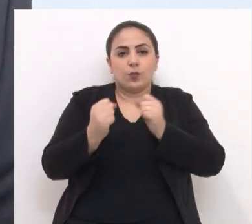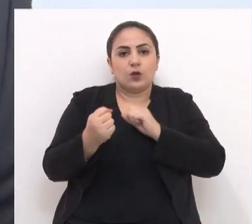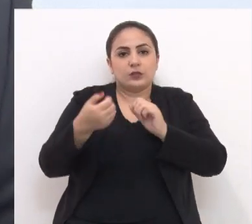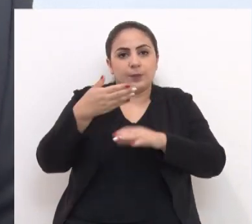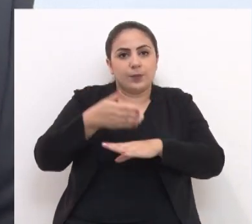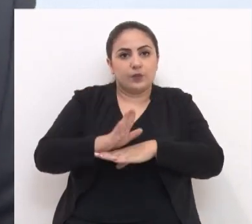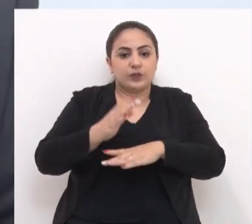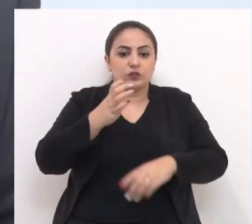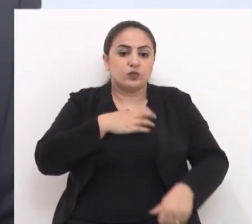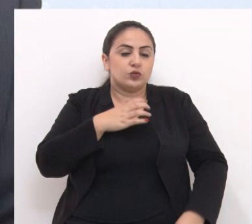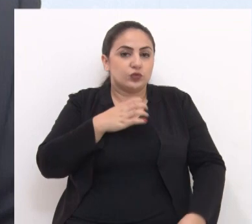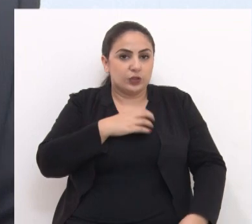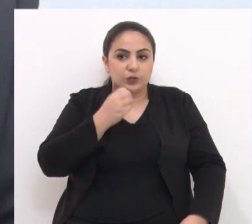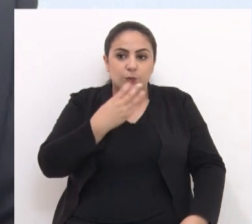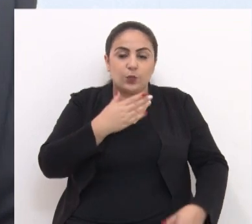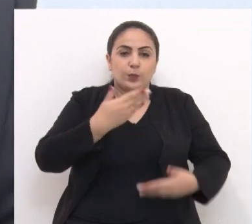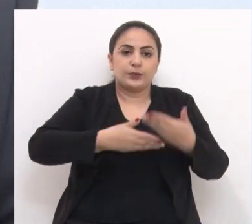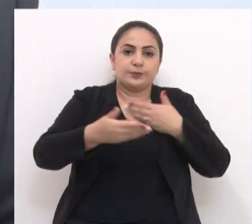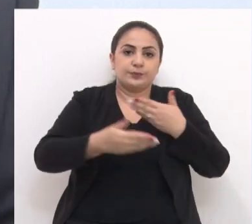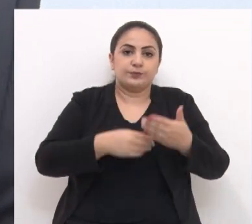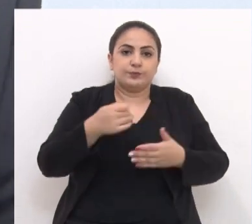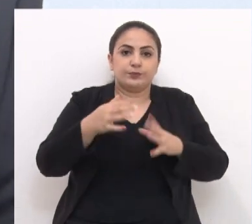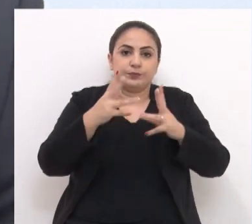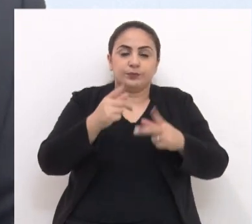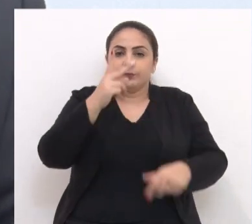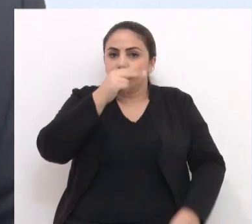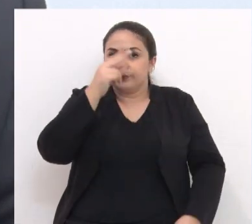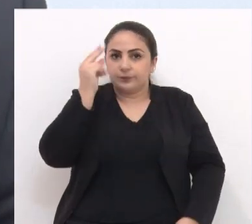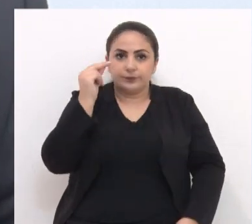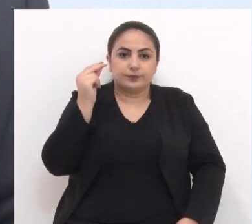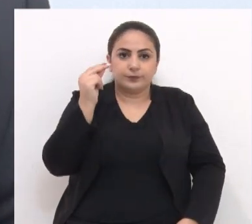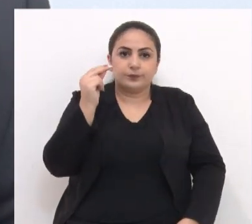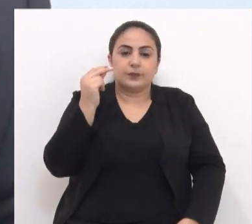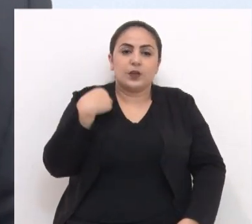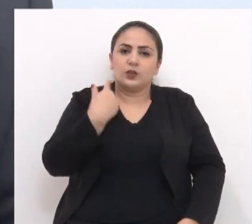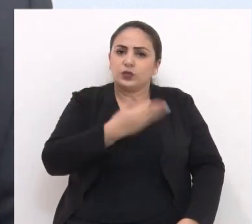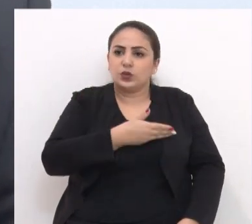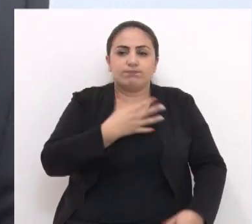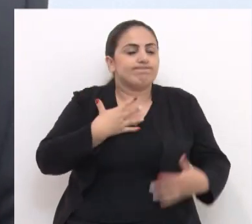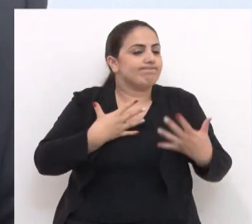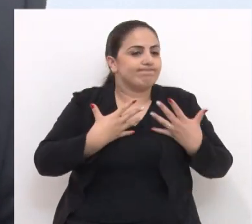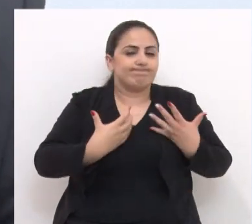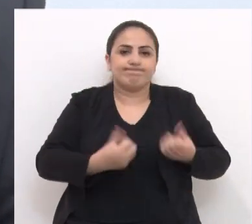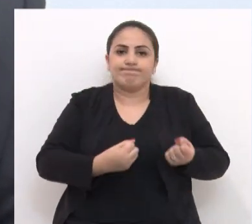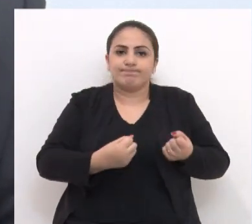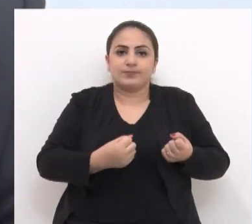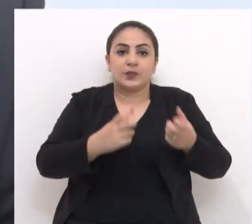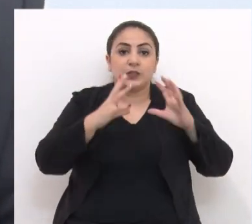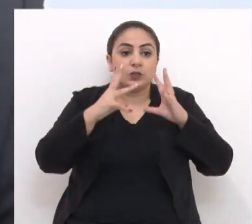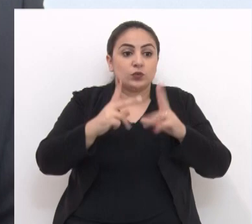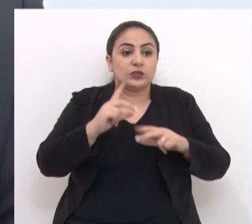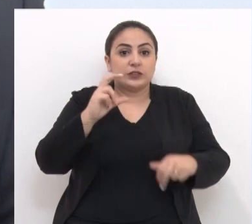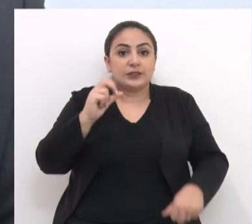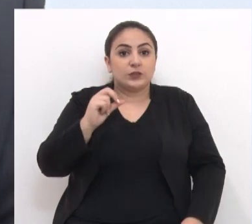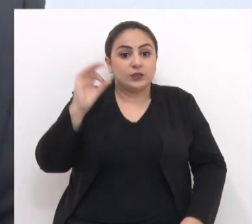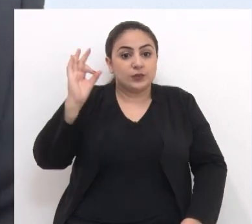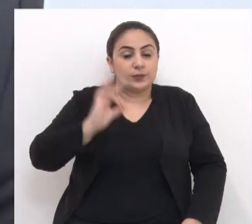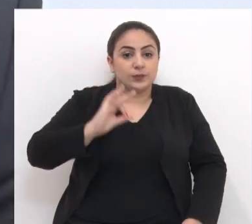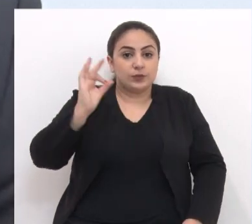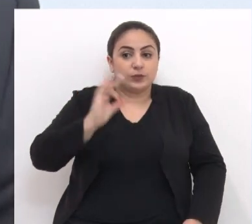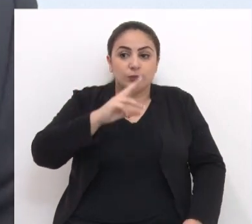legislação seja aprovada, mas de uma forma benéfica à maioria dos municípios. A gente não admite que